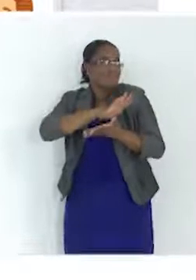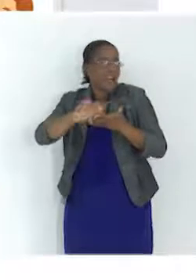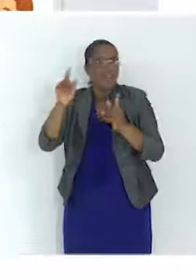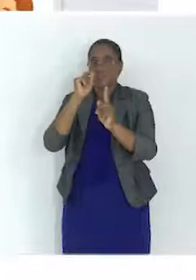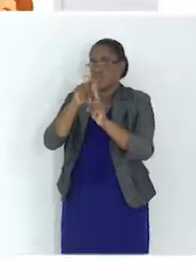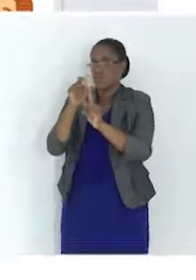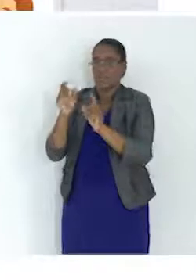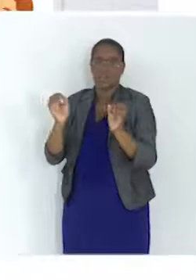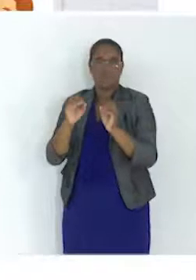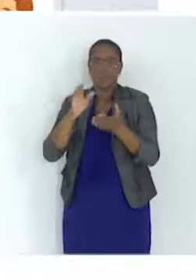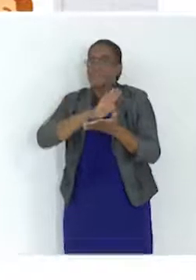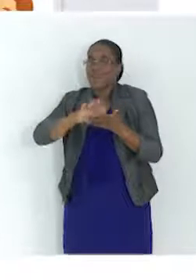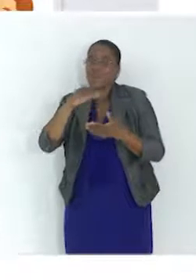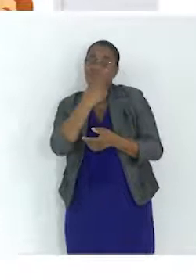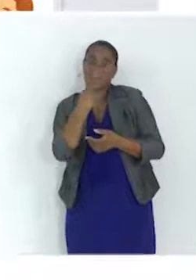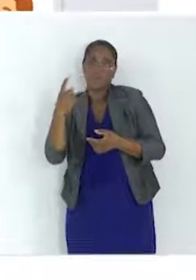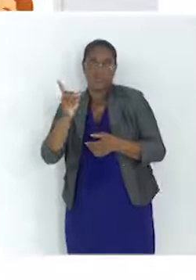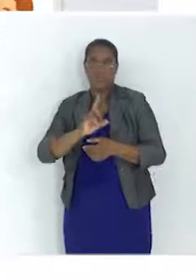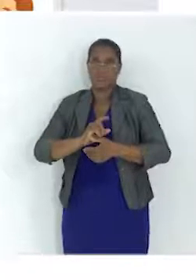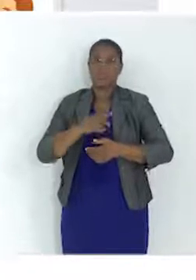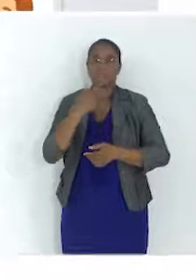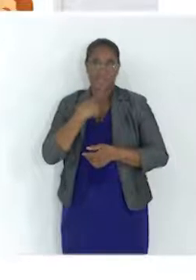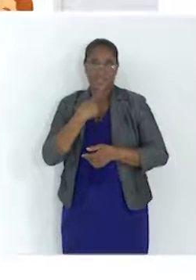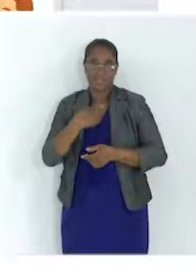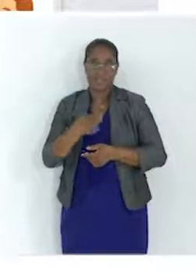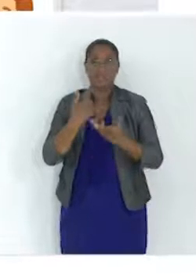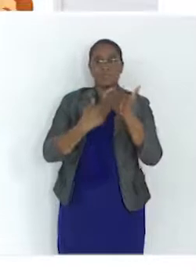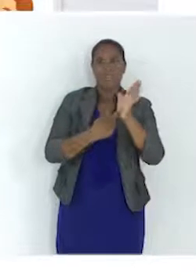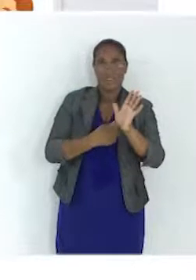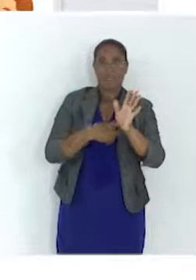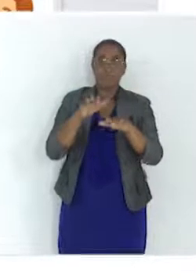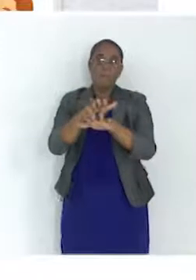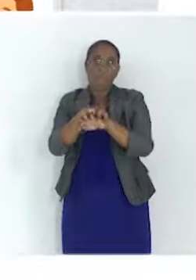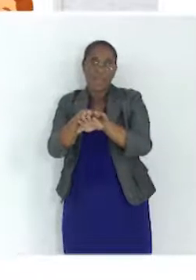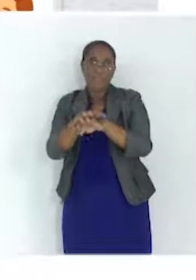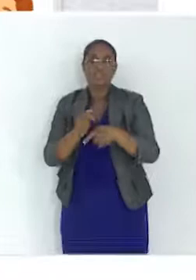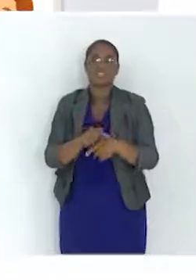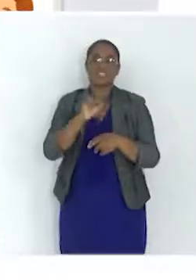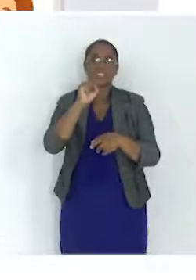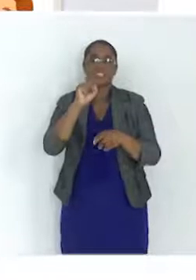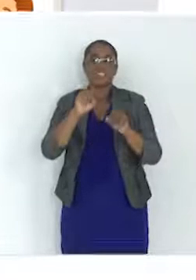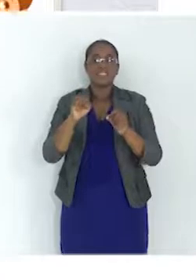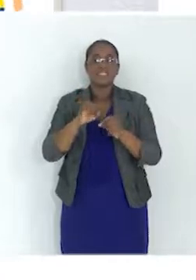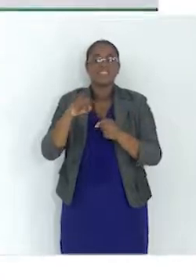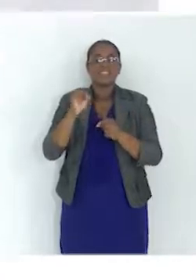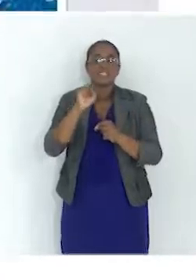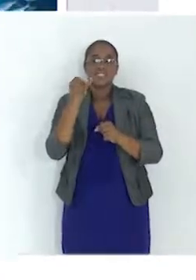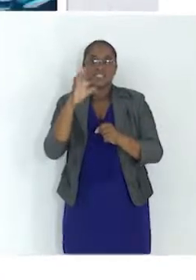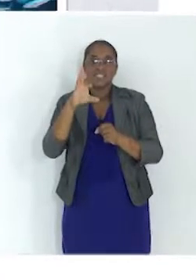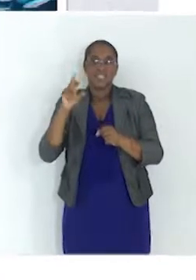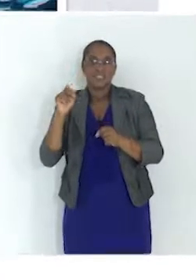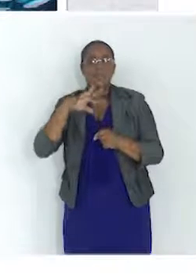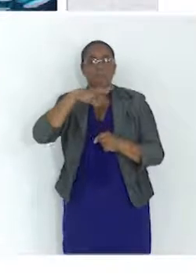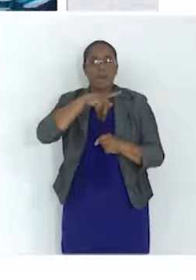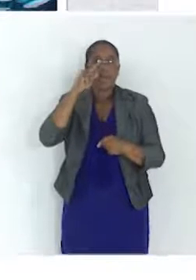certo? Temos, por exemplo, peixe, girassol, mãe, irmã, irmão, pai, etc.